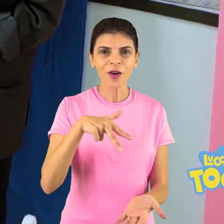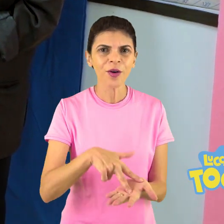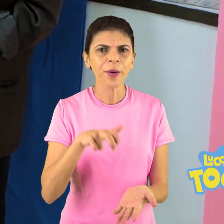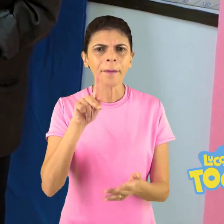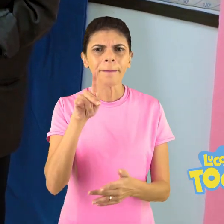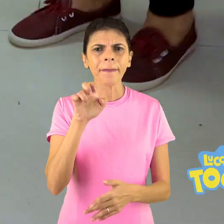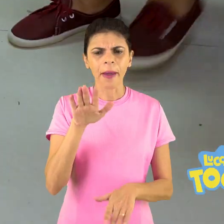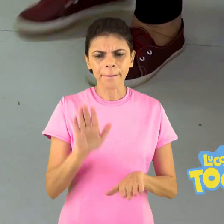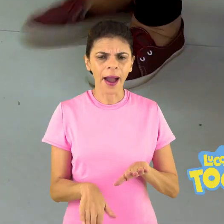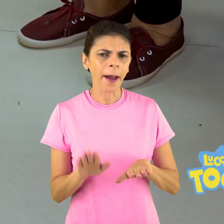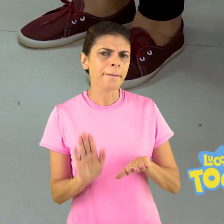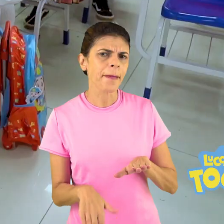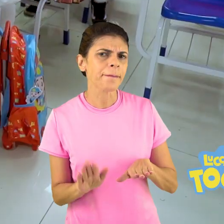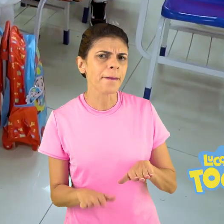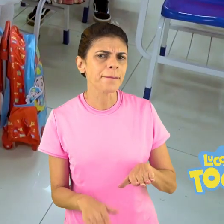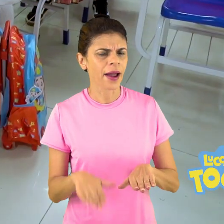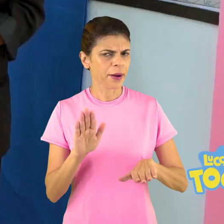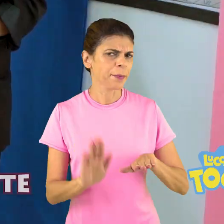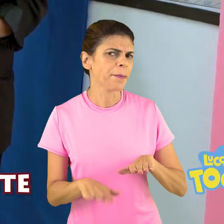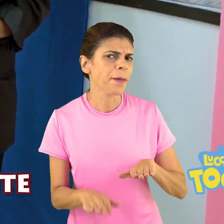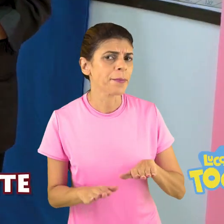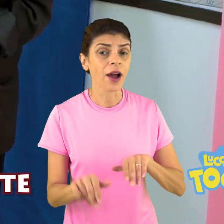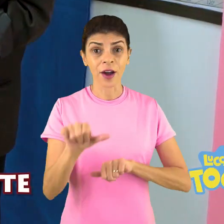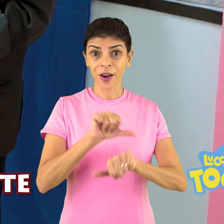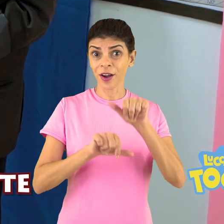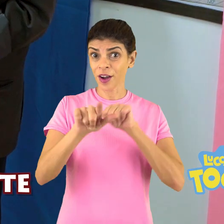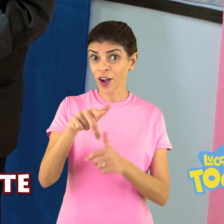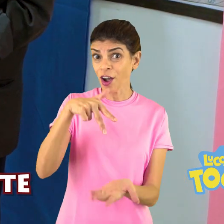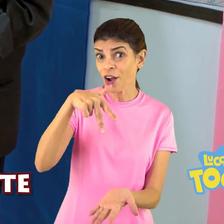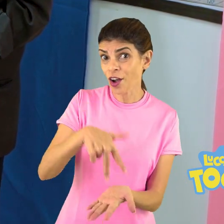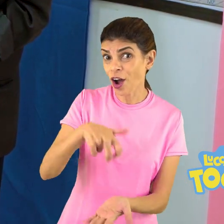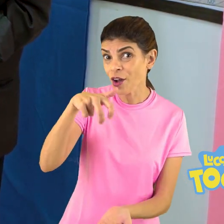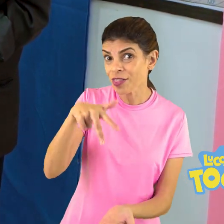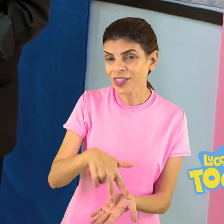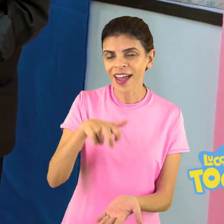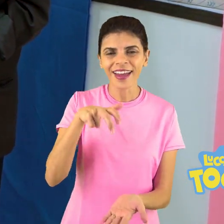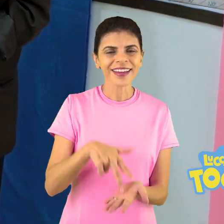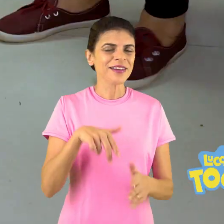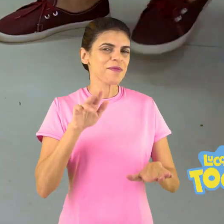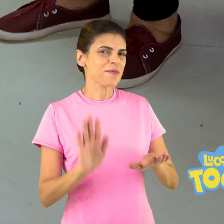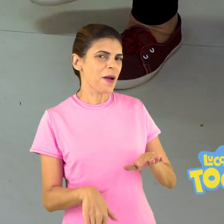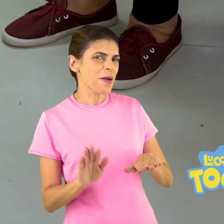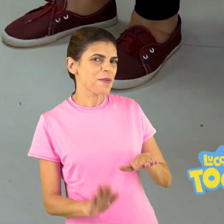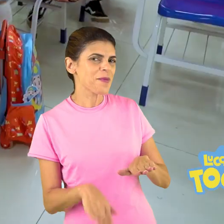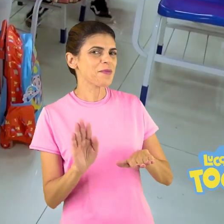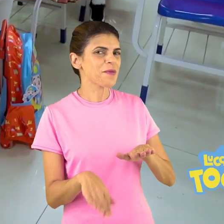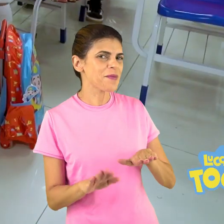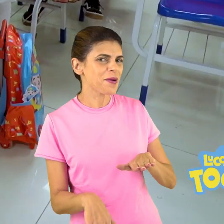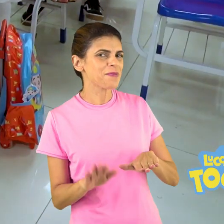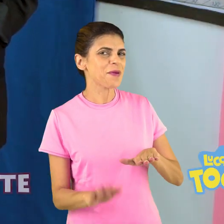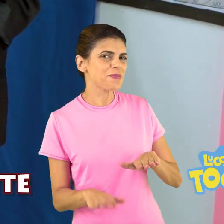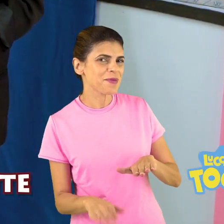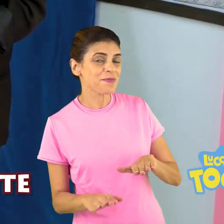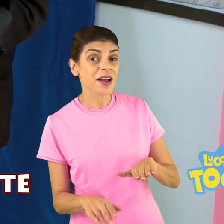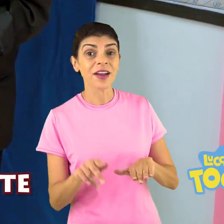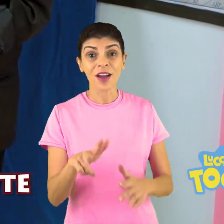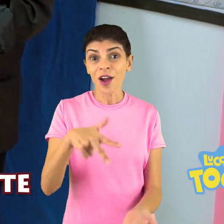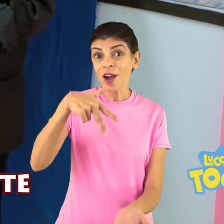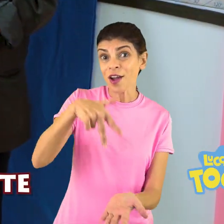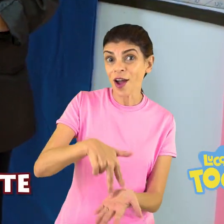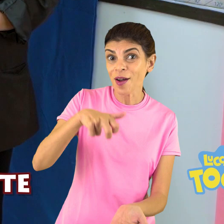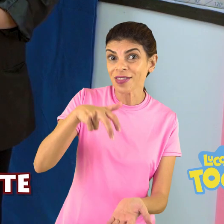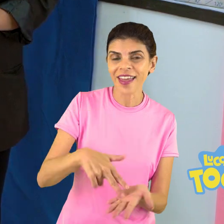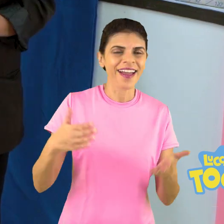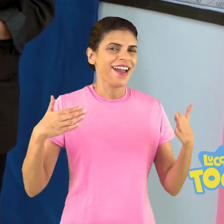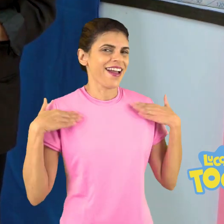contente, bata o pé. Se você está contente, bata o pé. Se você